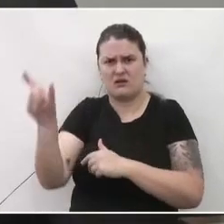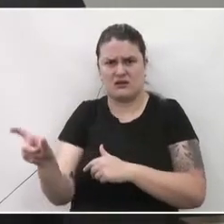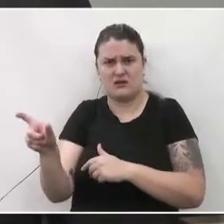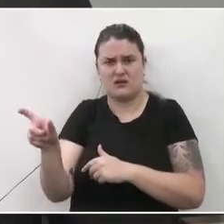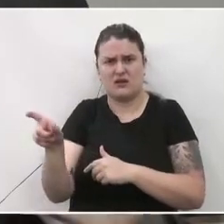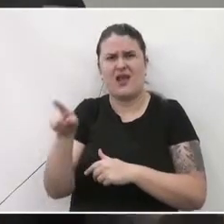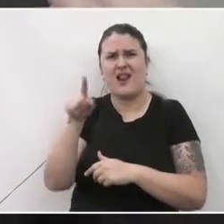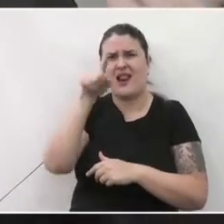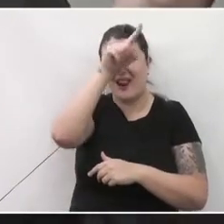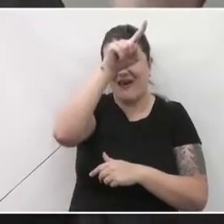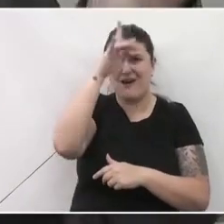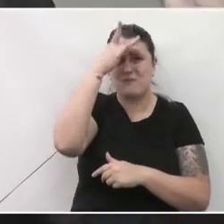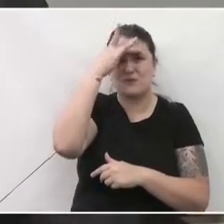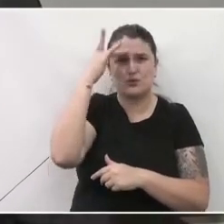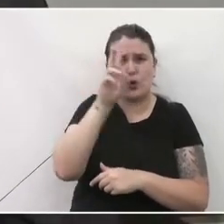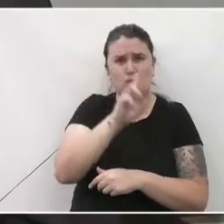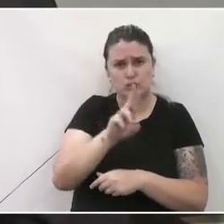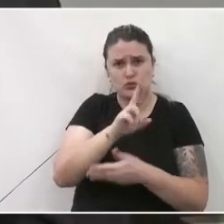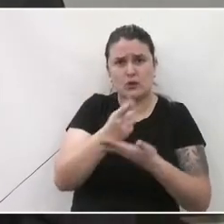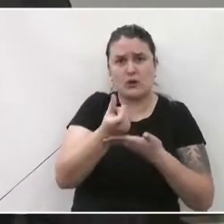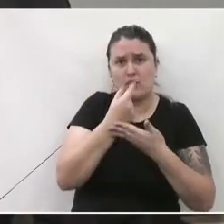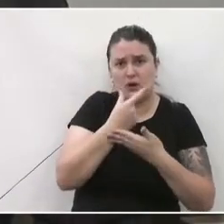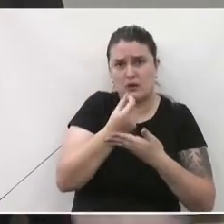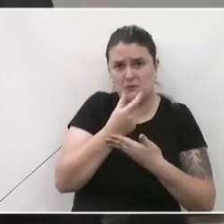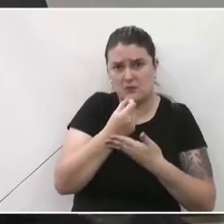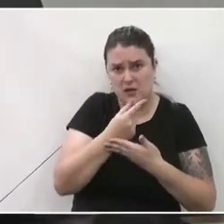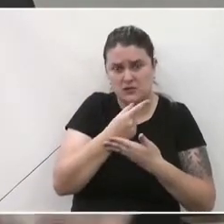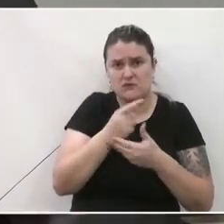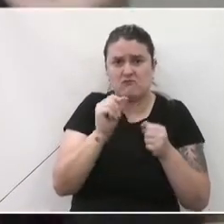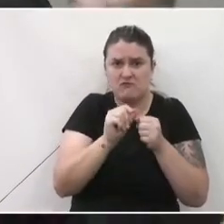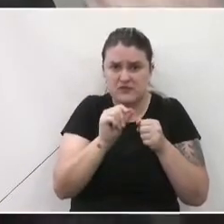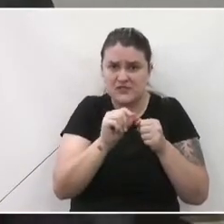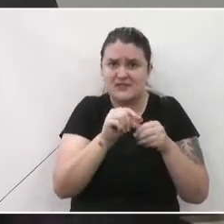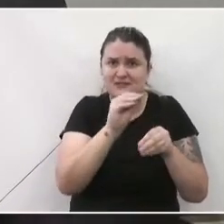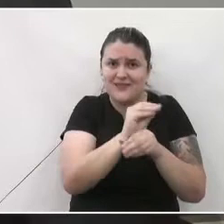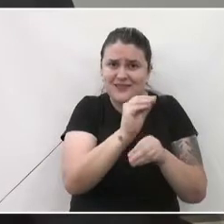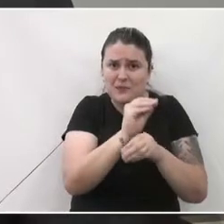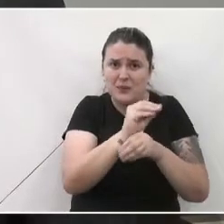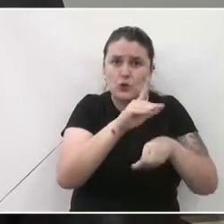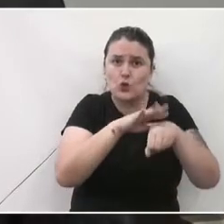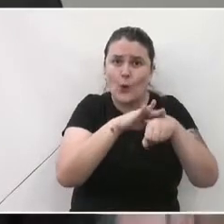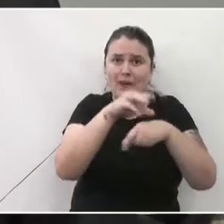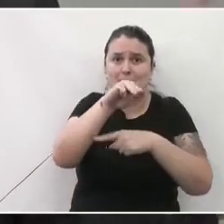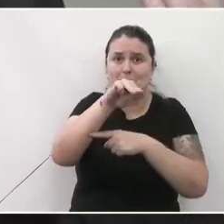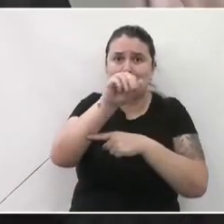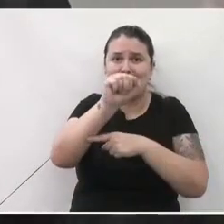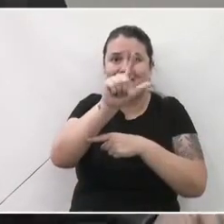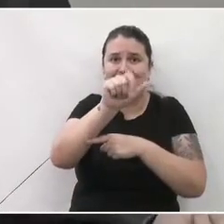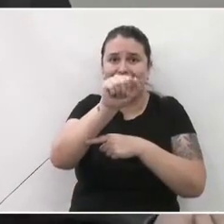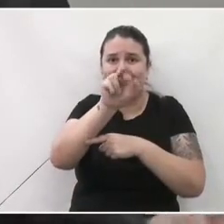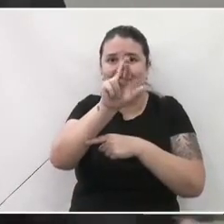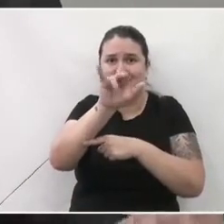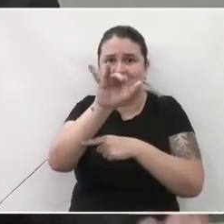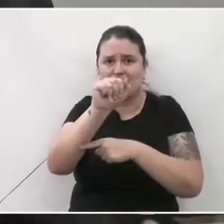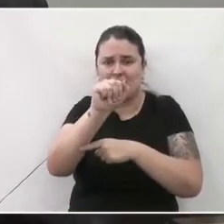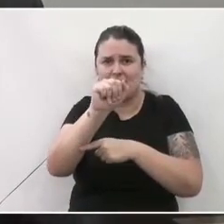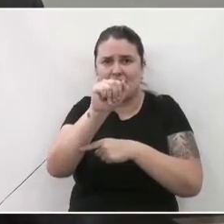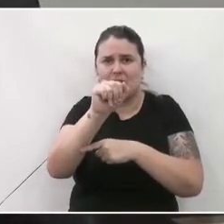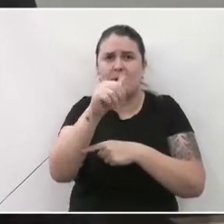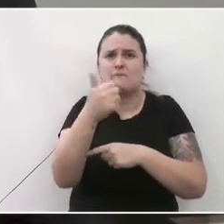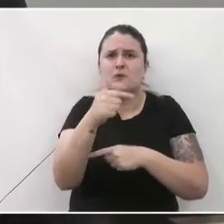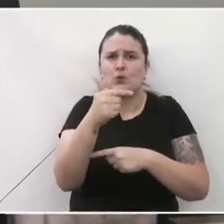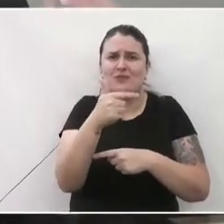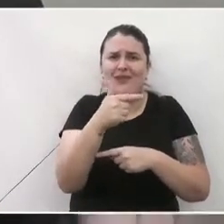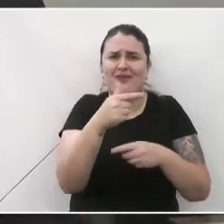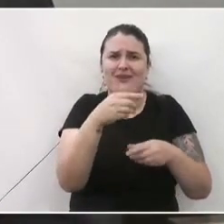essas pessoas, por terem usado hidroxicloroquina para o tratamento da malária, não criaram uma memória à